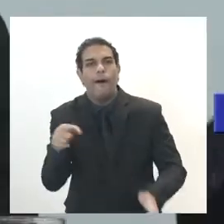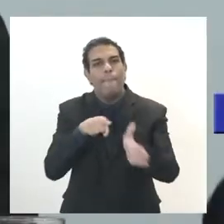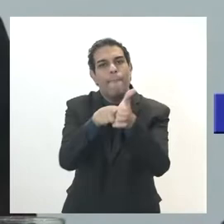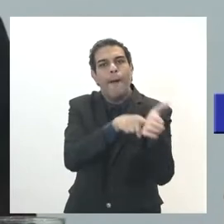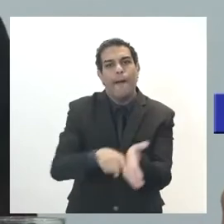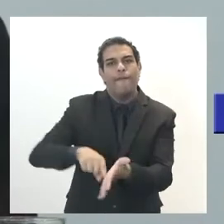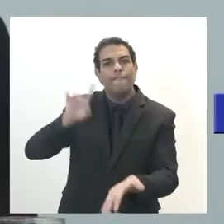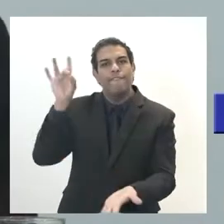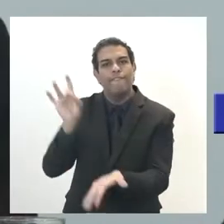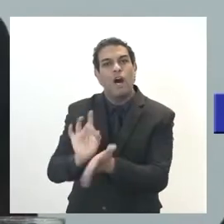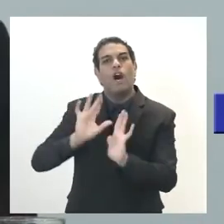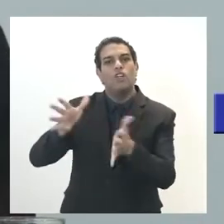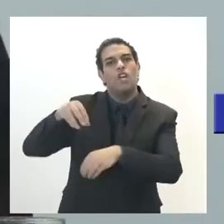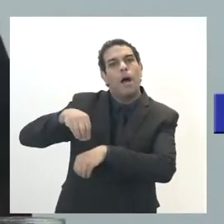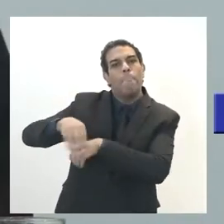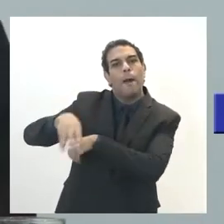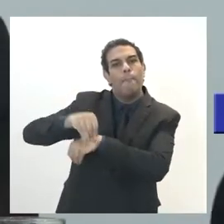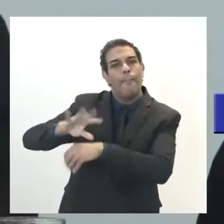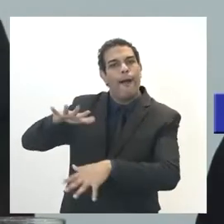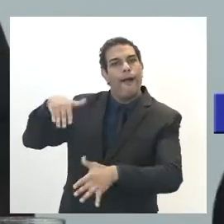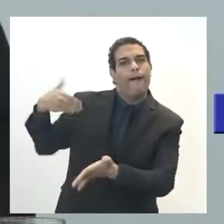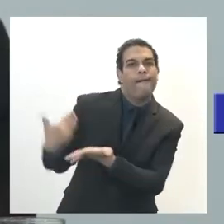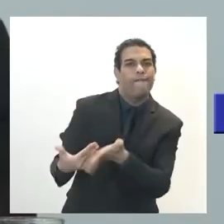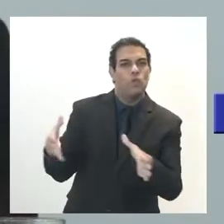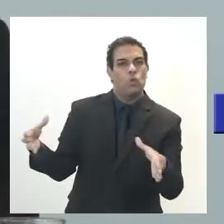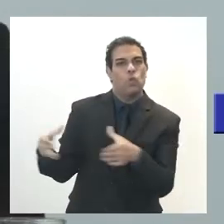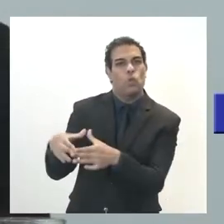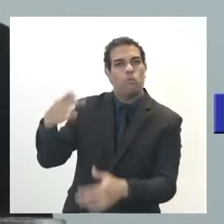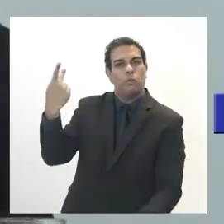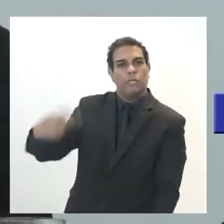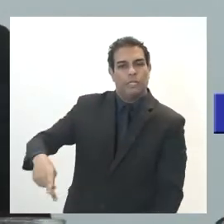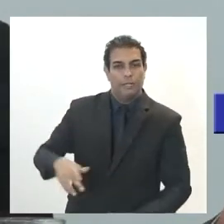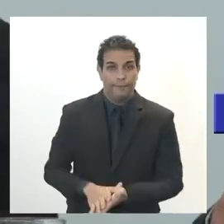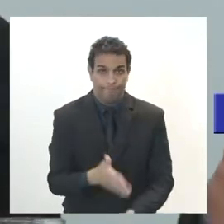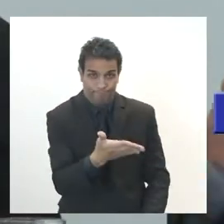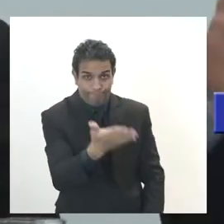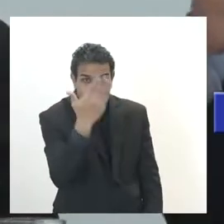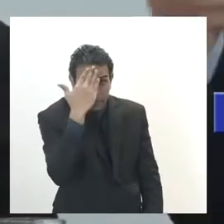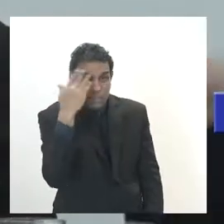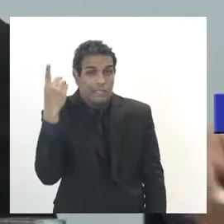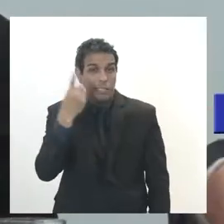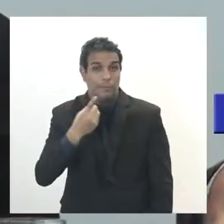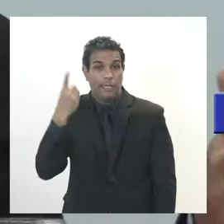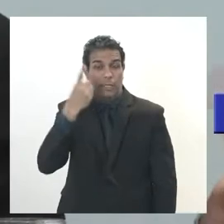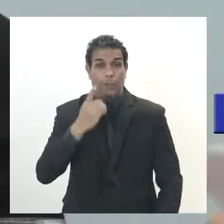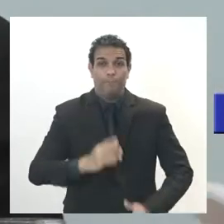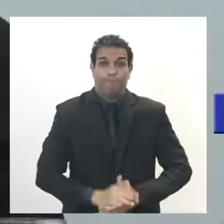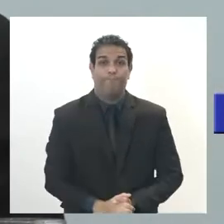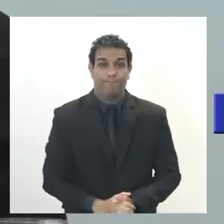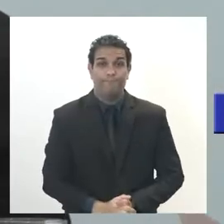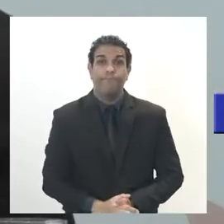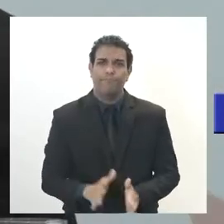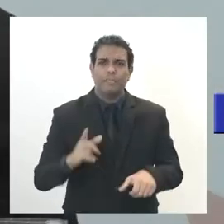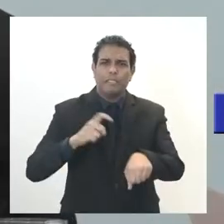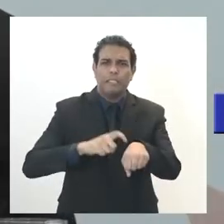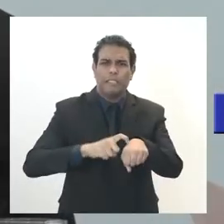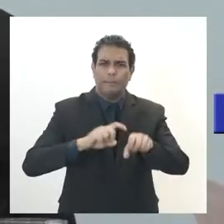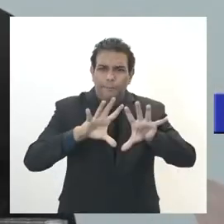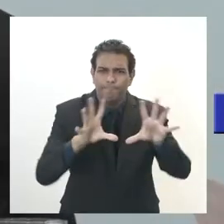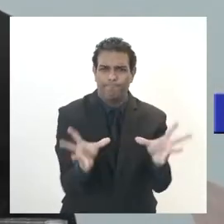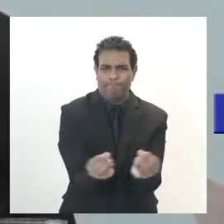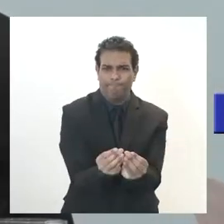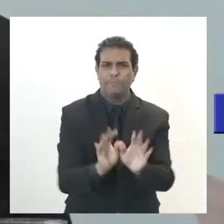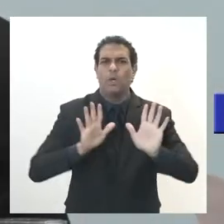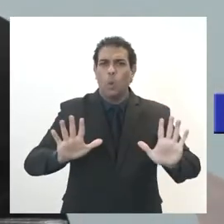oficiais oficiais por exemplo de para o que continuar já terminando terminar minha